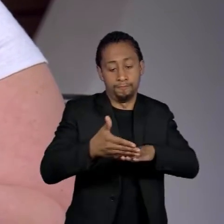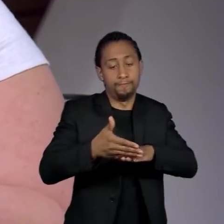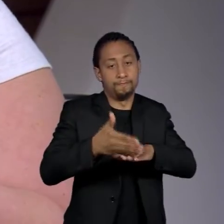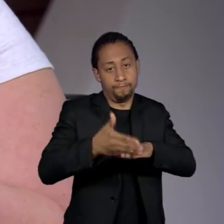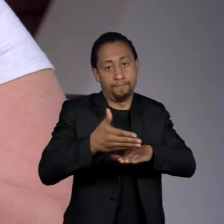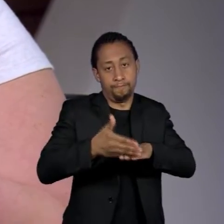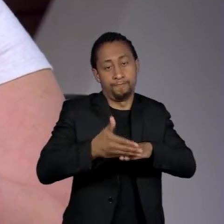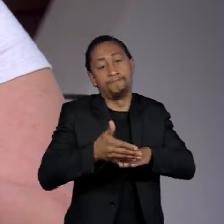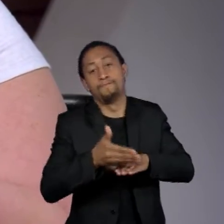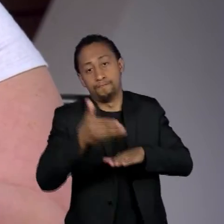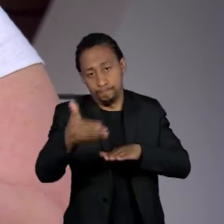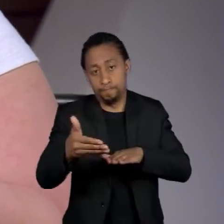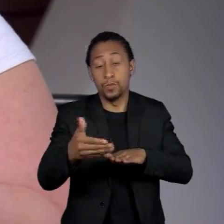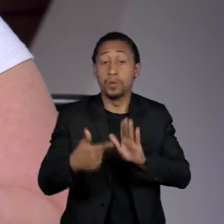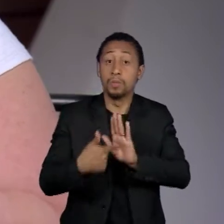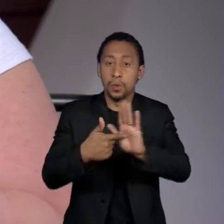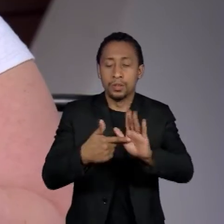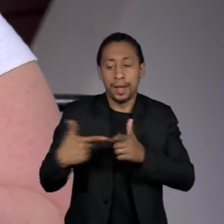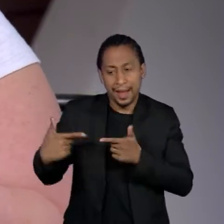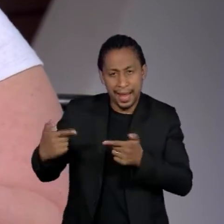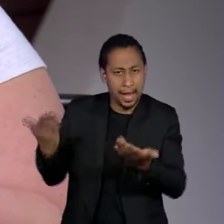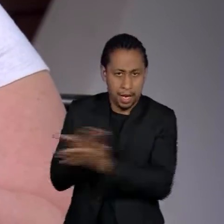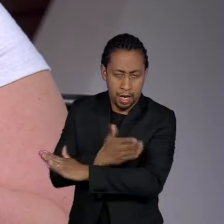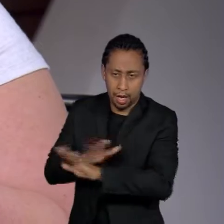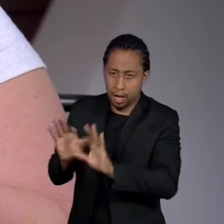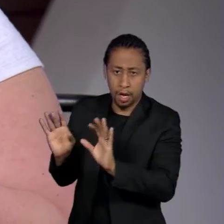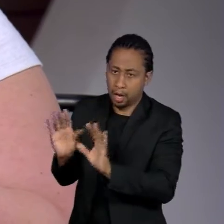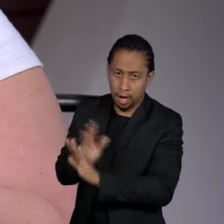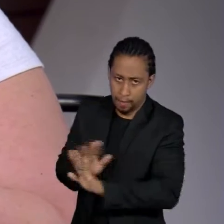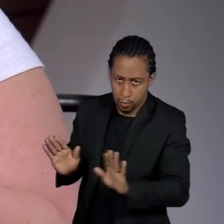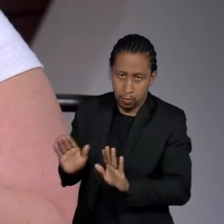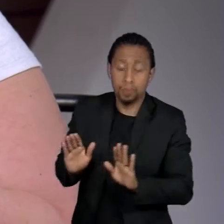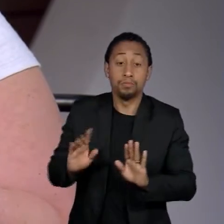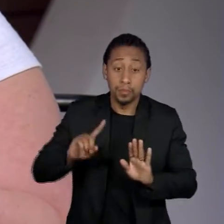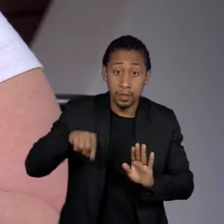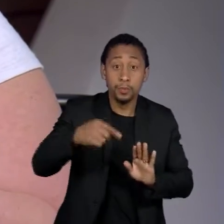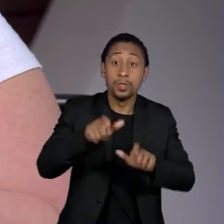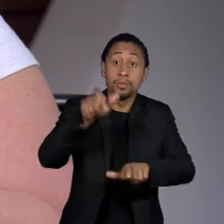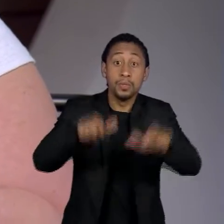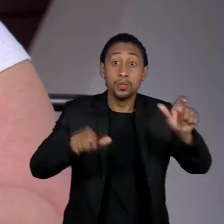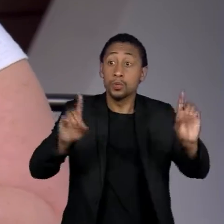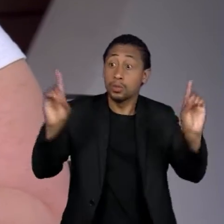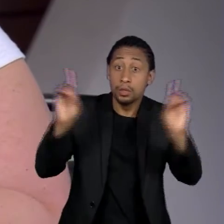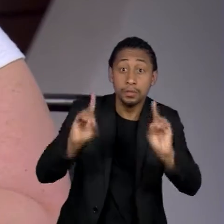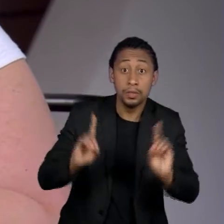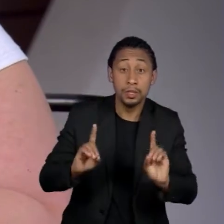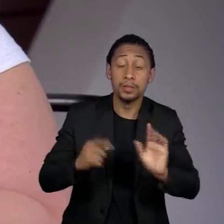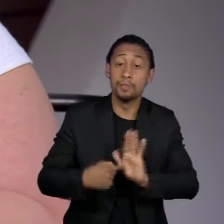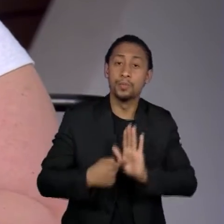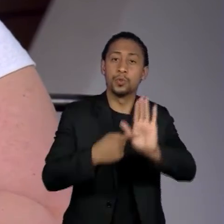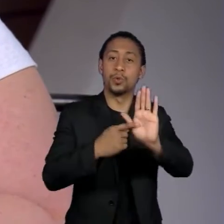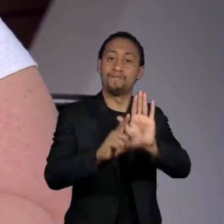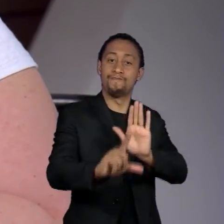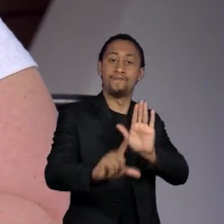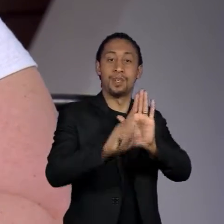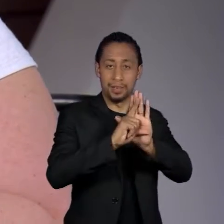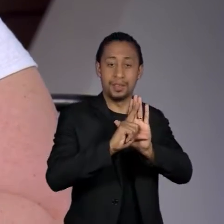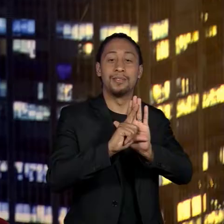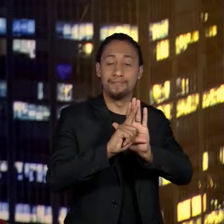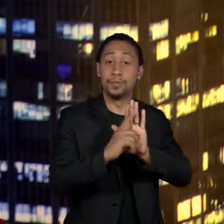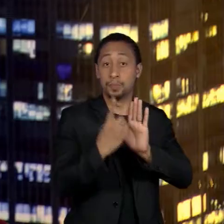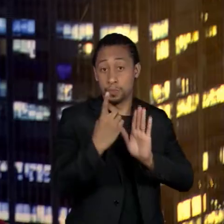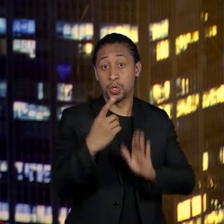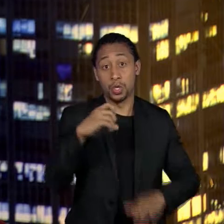pós-guerra, onde pela primeira vez pessoas com deficiência são citadas na legislação, em